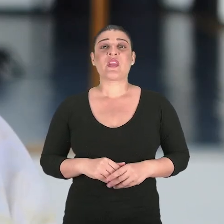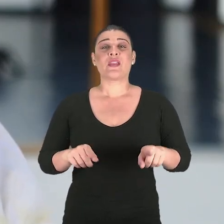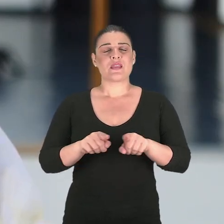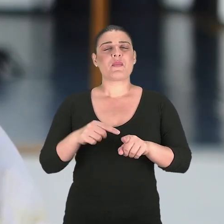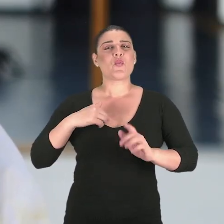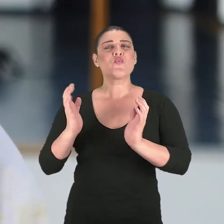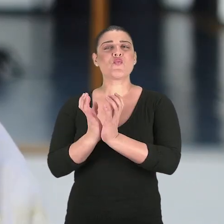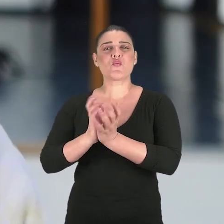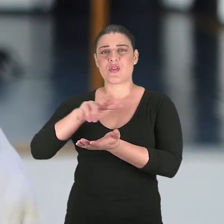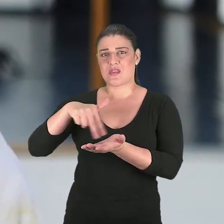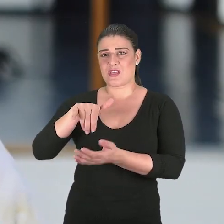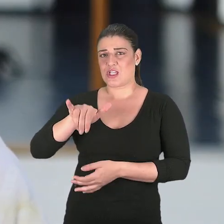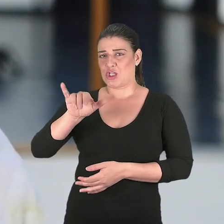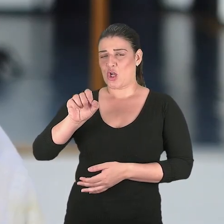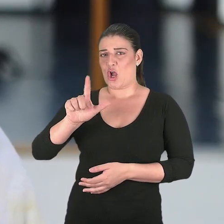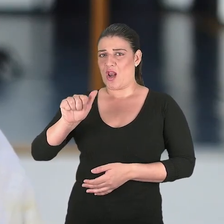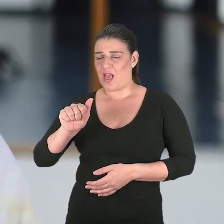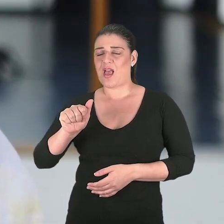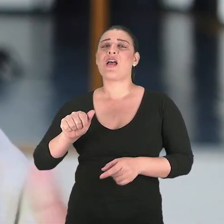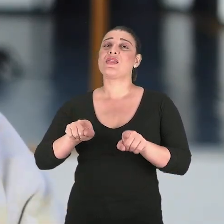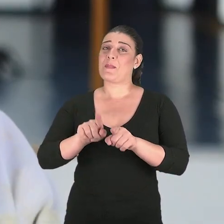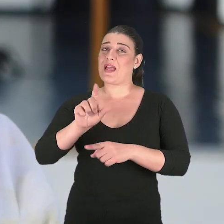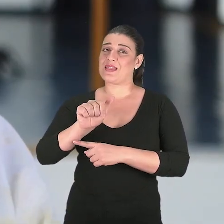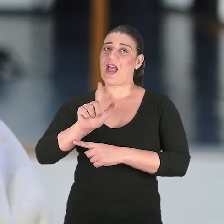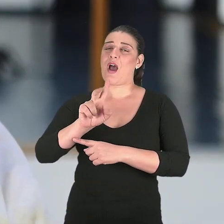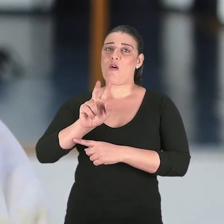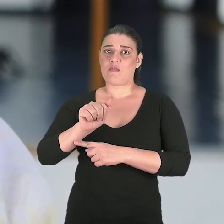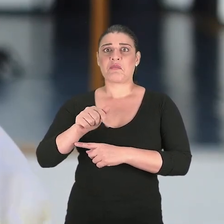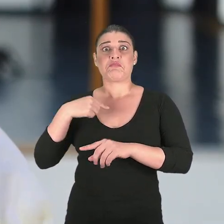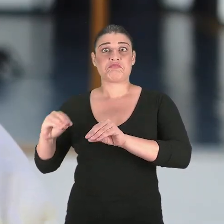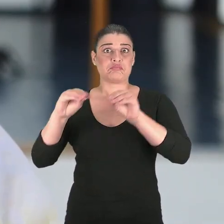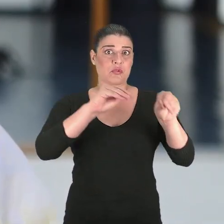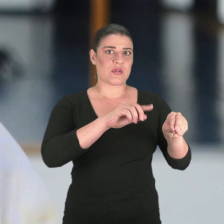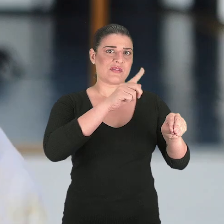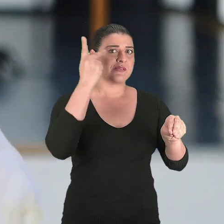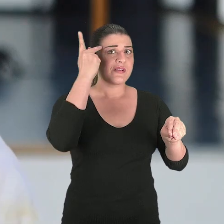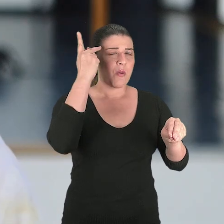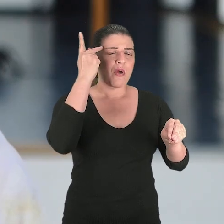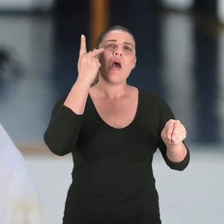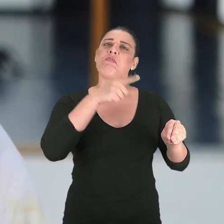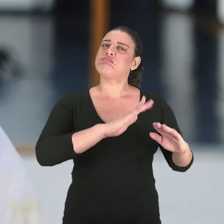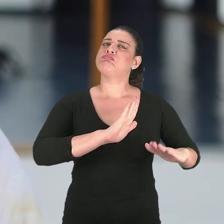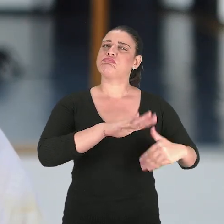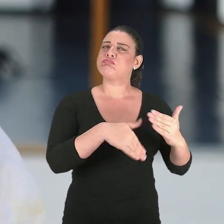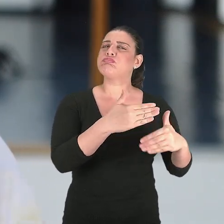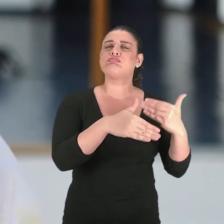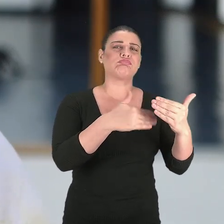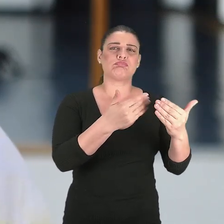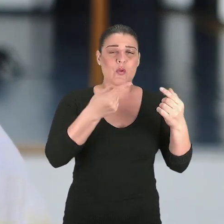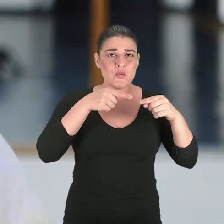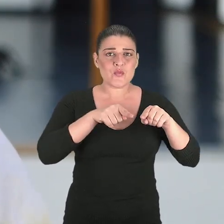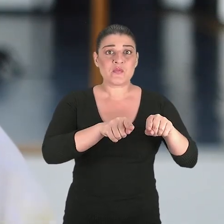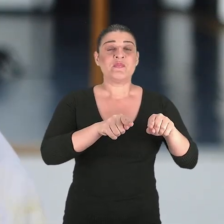Iola Guimarães, da Dalva Correia, né? Depois eu fui para São Paulo e aí lá as coisas aconteceram meio que ao mesmo